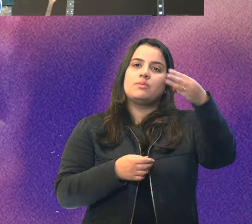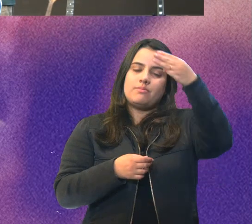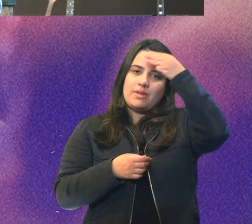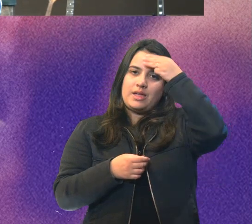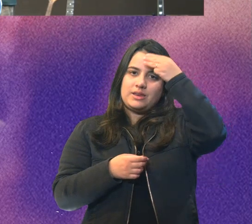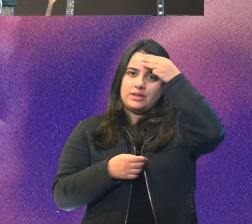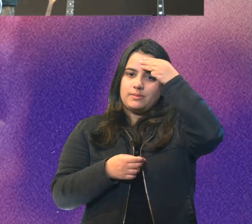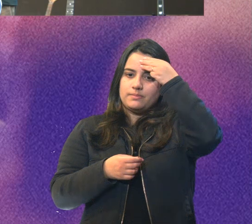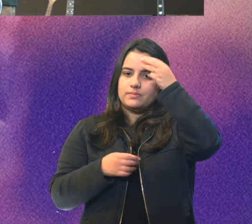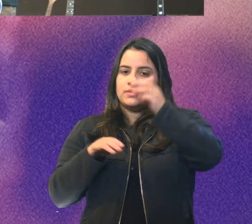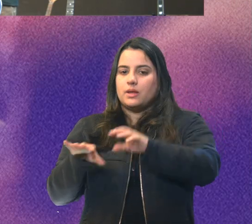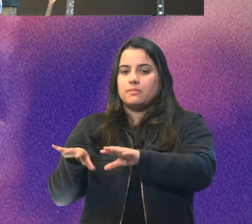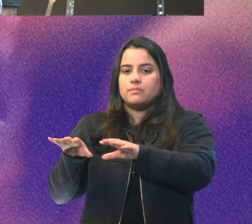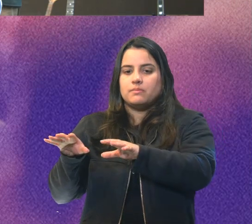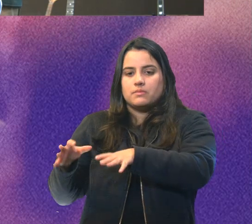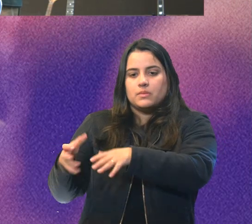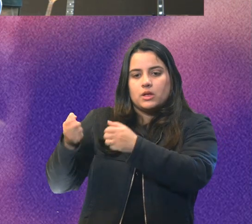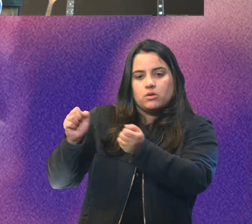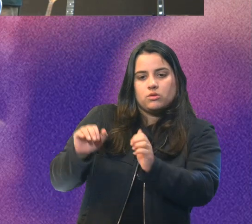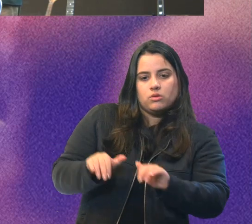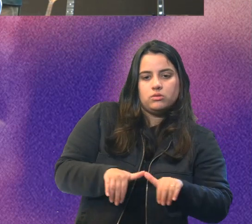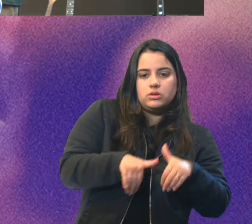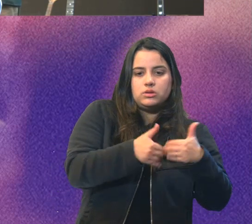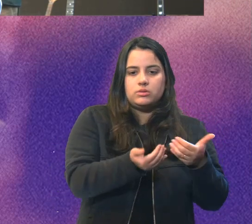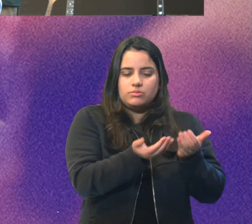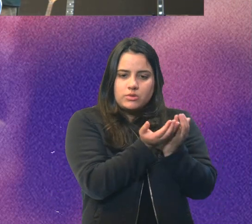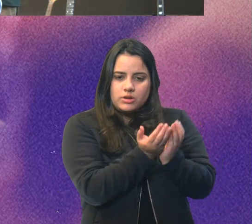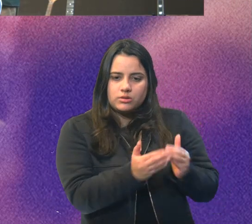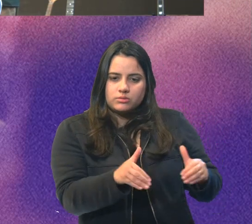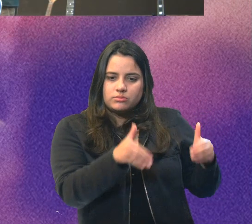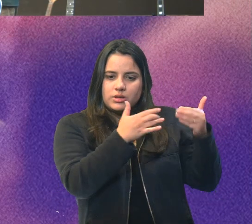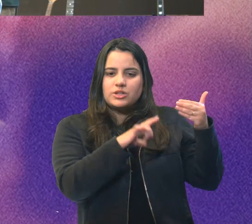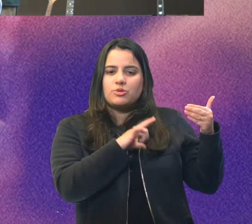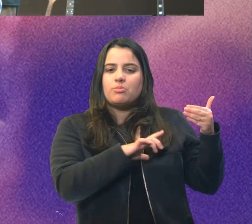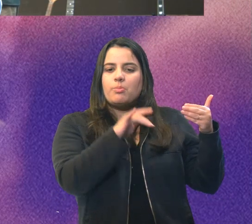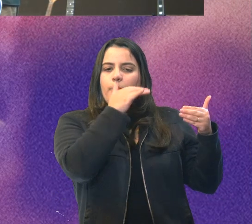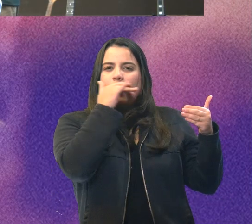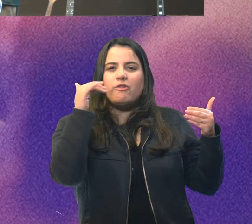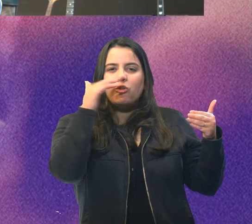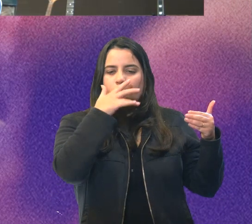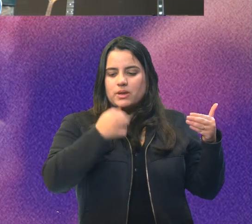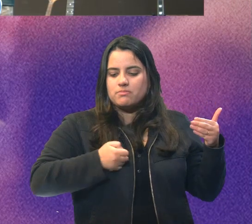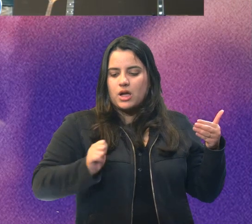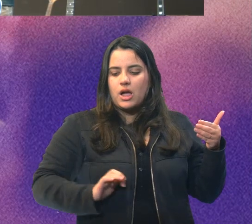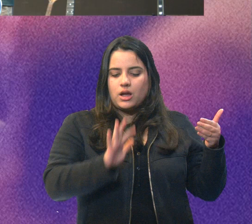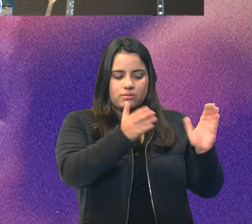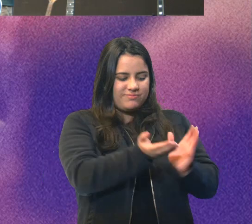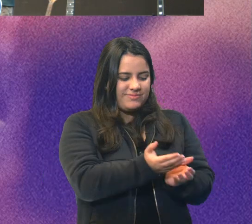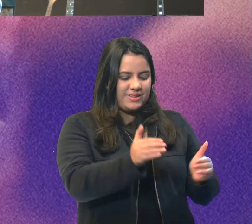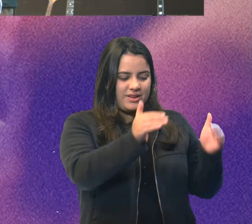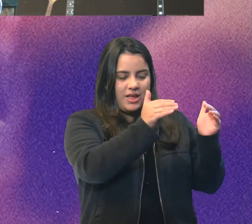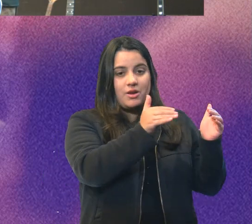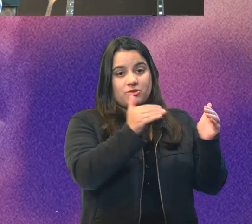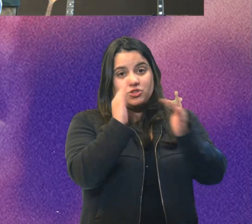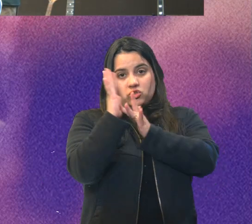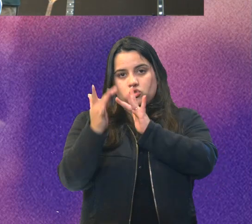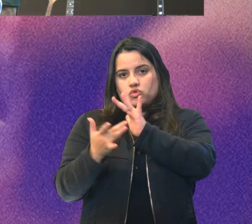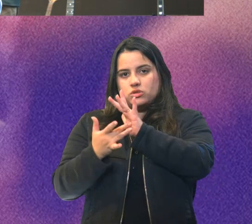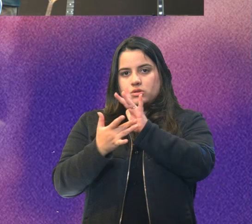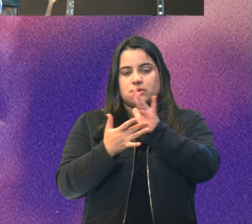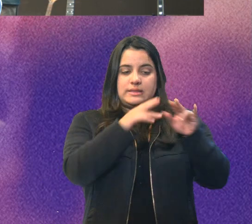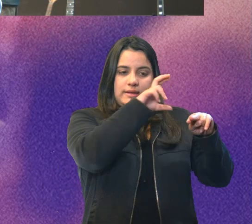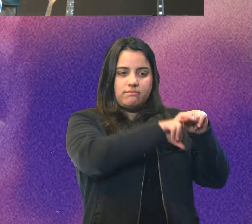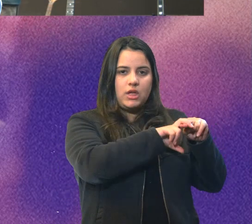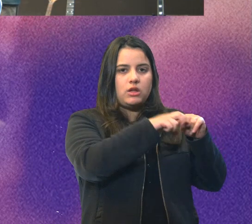litra de nardo puro, que era um perfume caro, derramou sobre os pés de Jesus